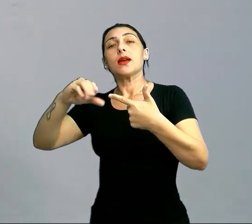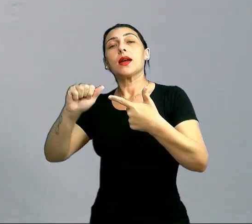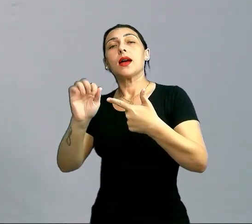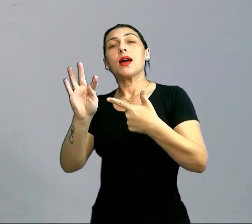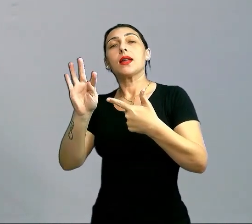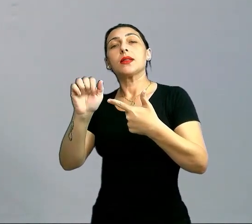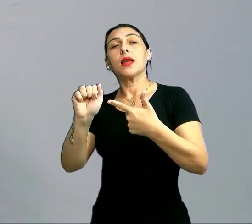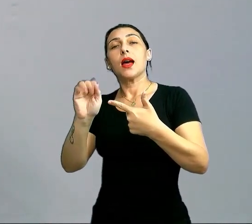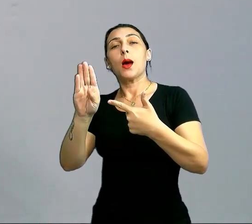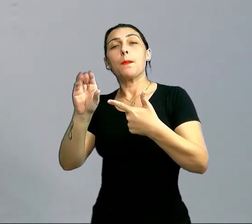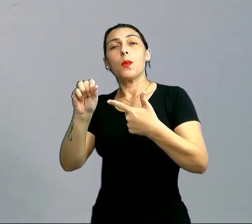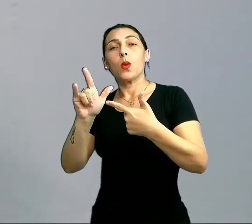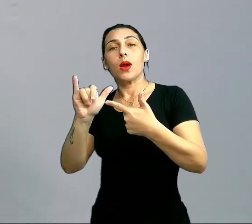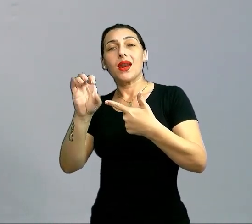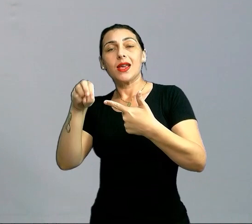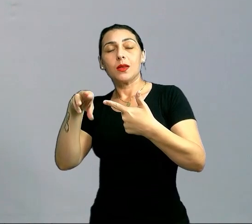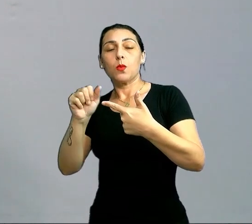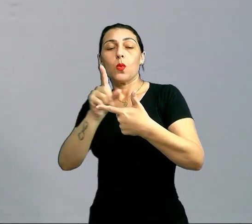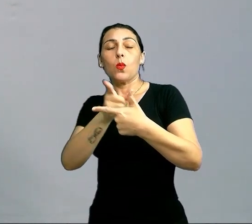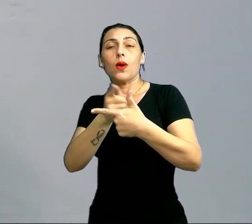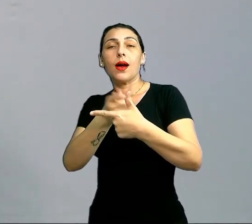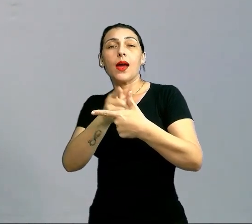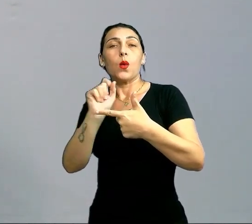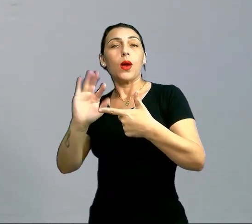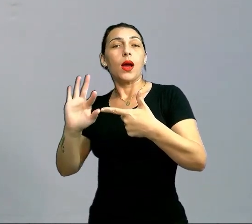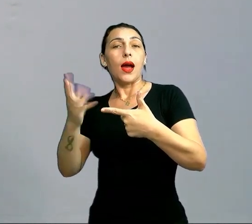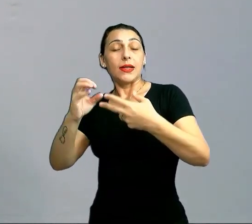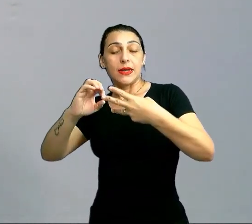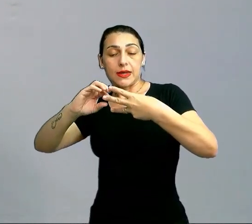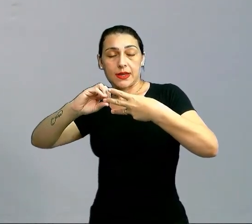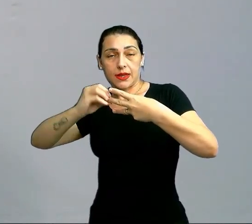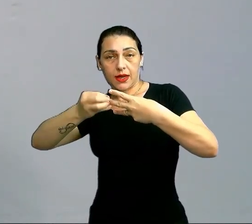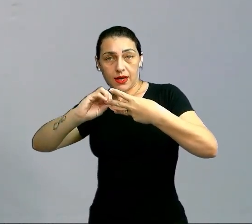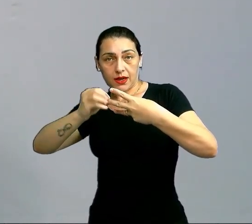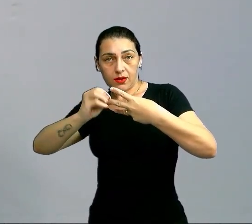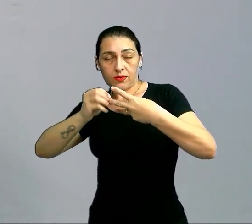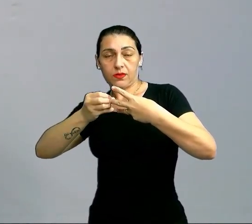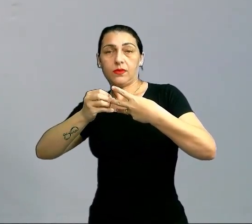catabolismo. Anabolismo é o ato da célula